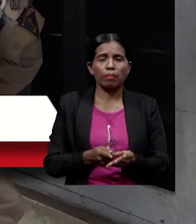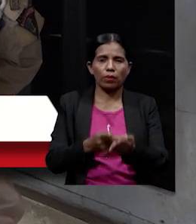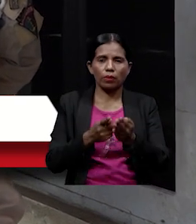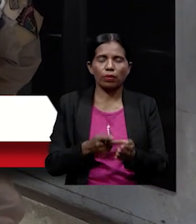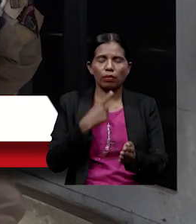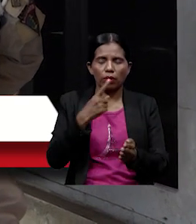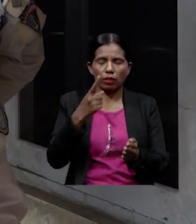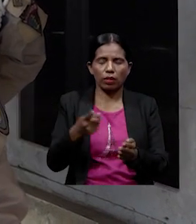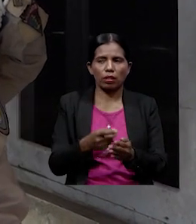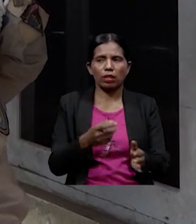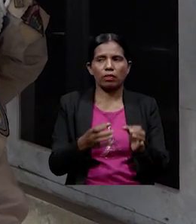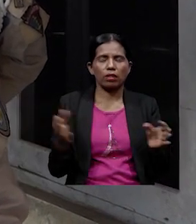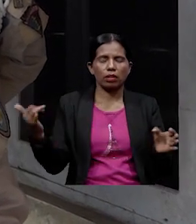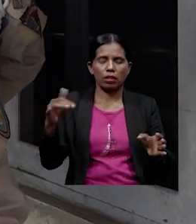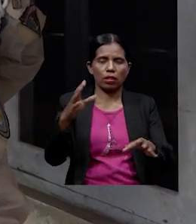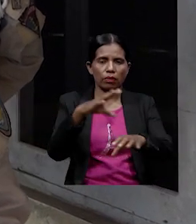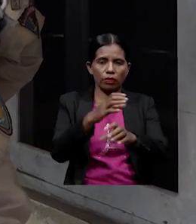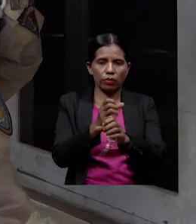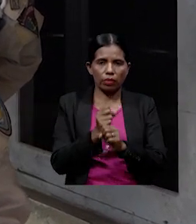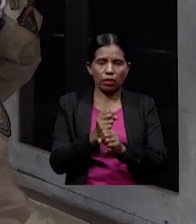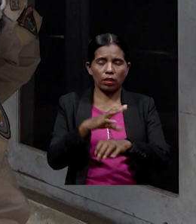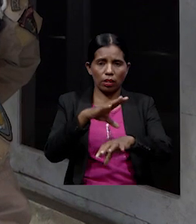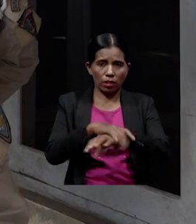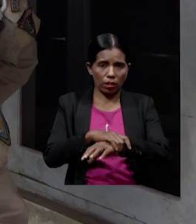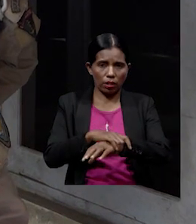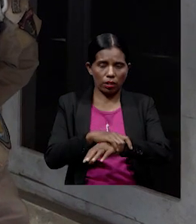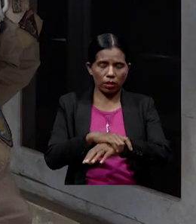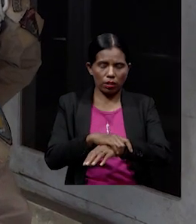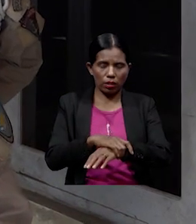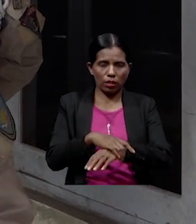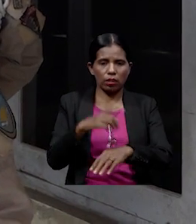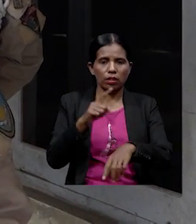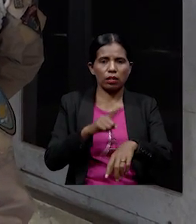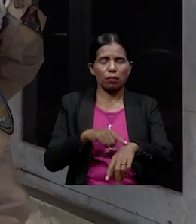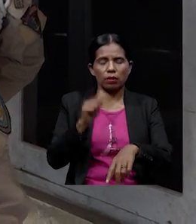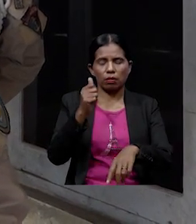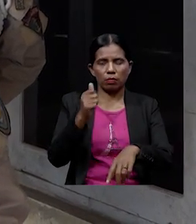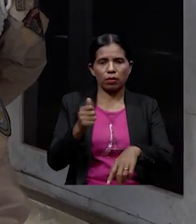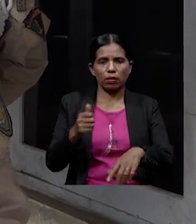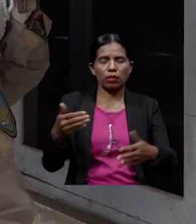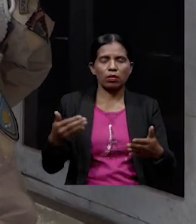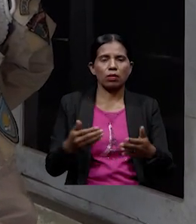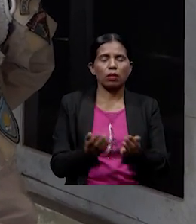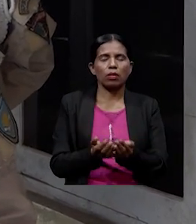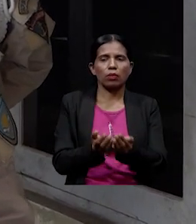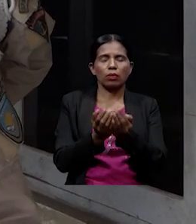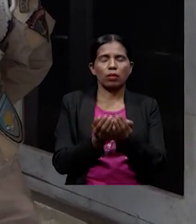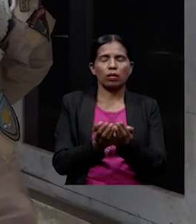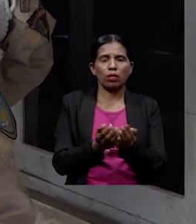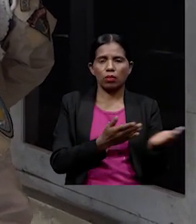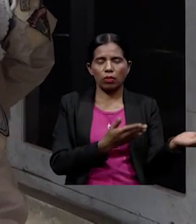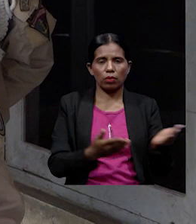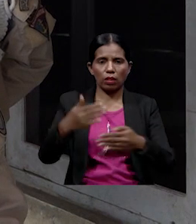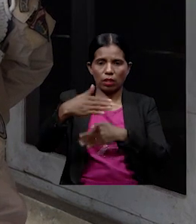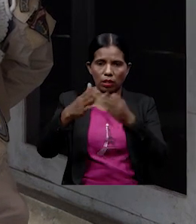diretamente sira caria 10 horas nene. E a roida na New Glory nene, hatun kaisa, hitu, hosiro